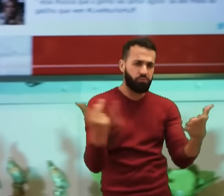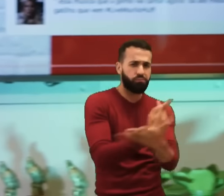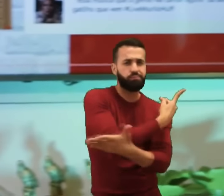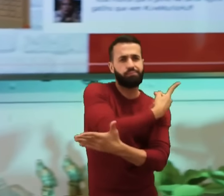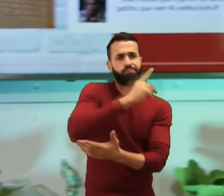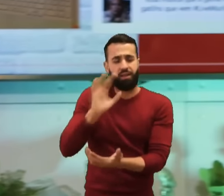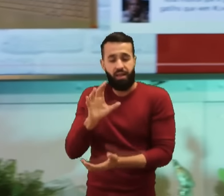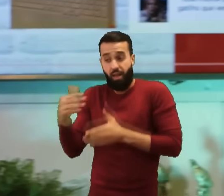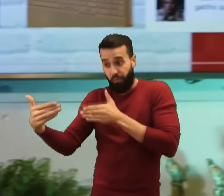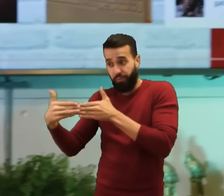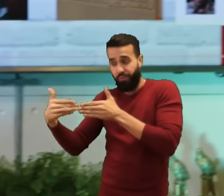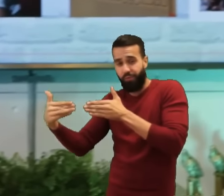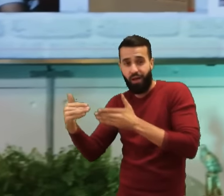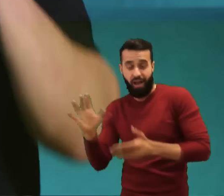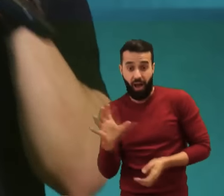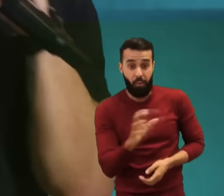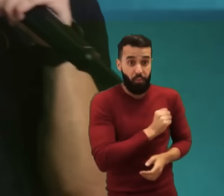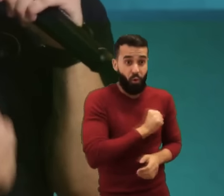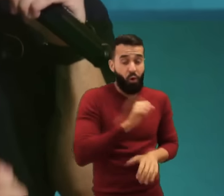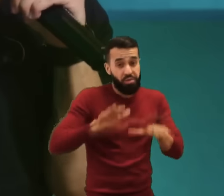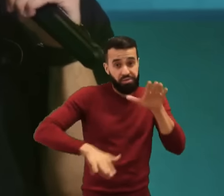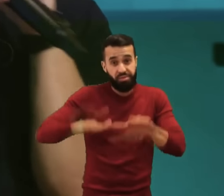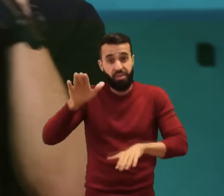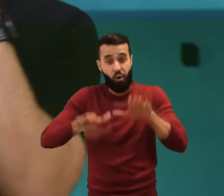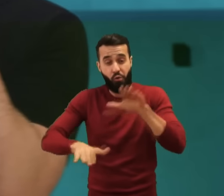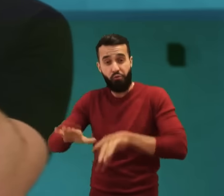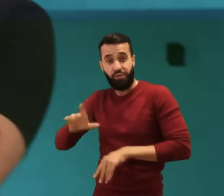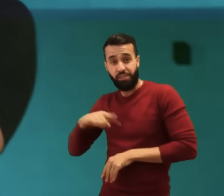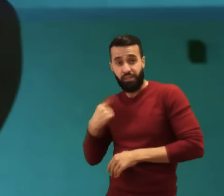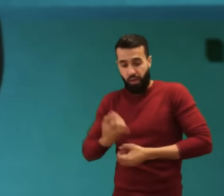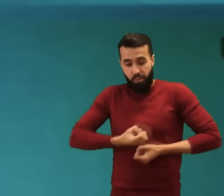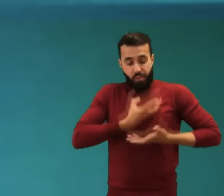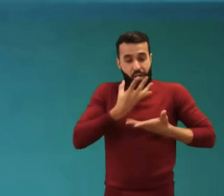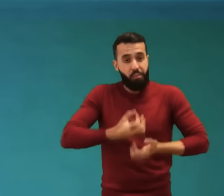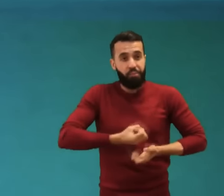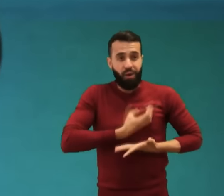amor de repente na voltar, pra convencer você e